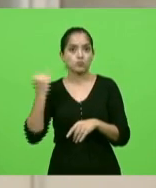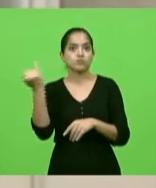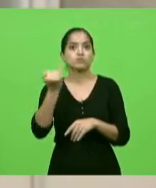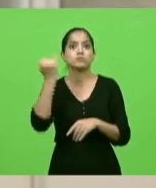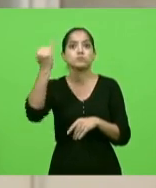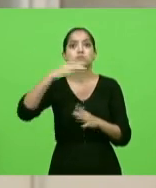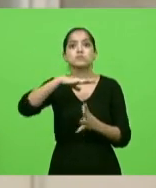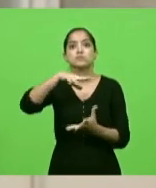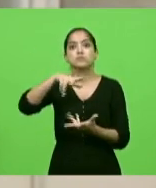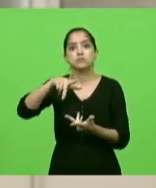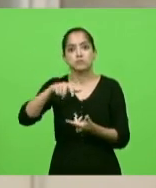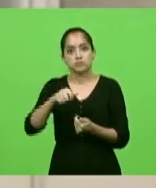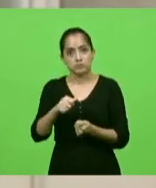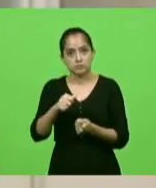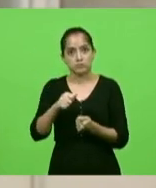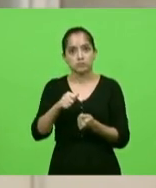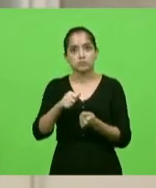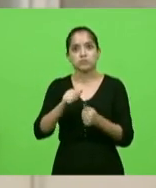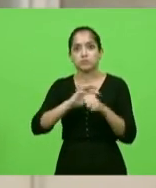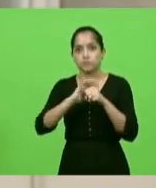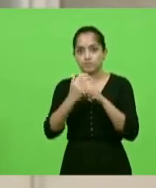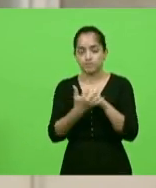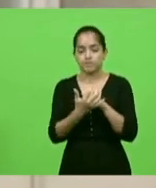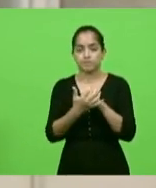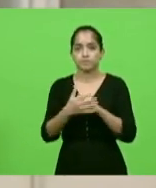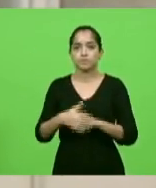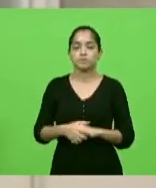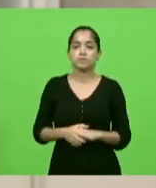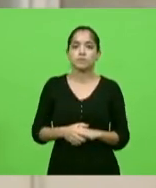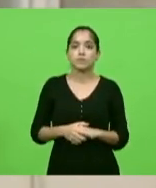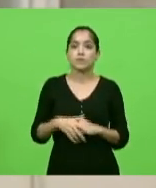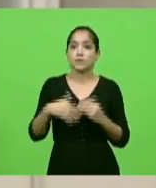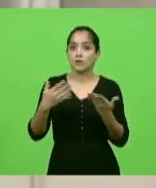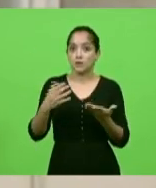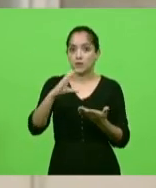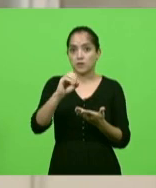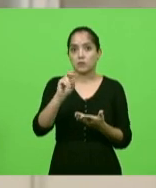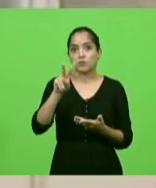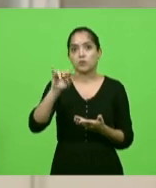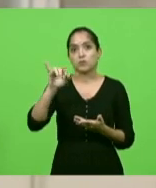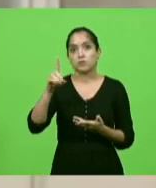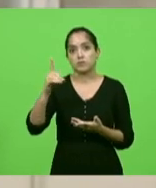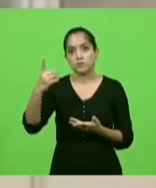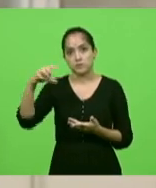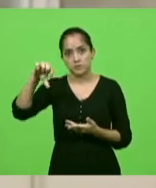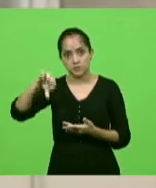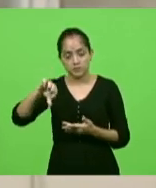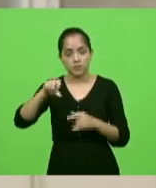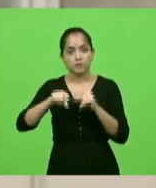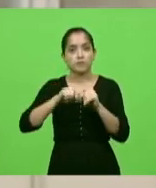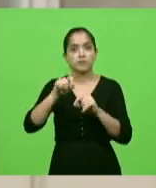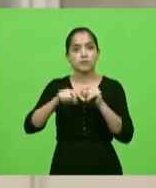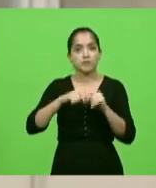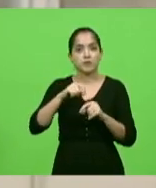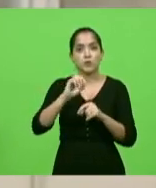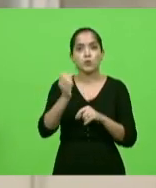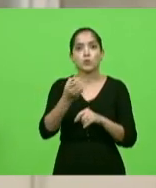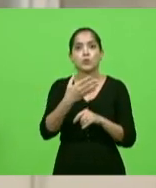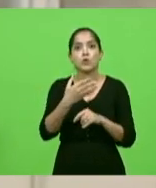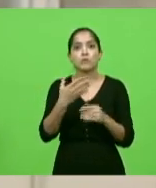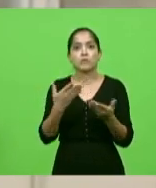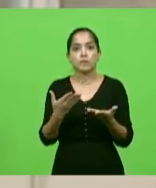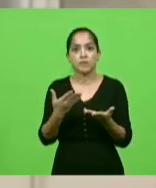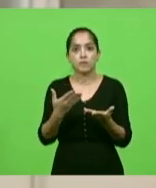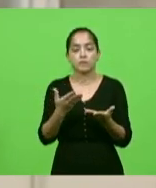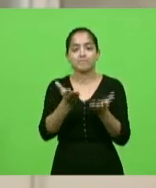importância internacional decorrente da covid-19 causada pelo coronavírus trouxe uma nova hipótese